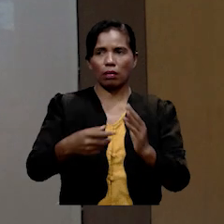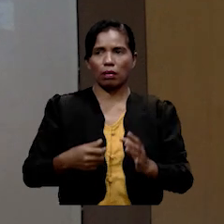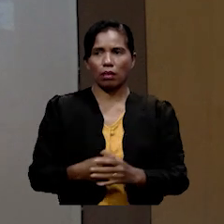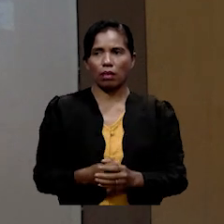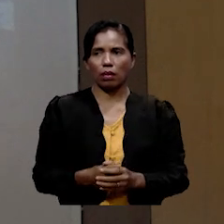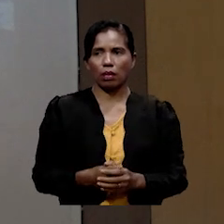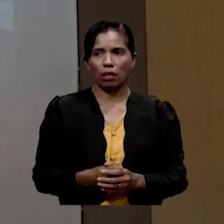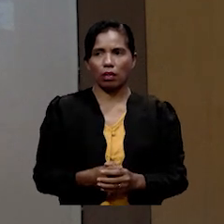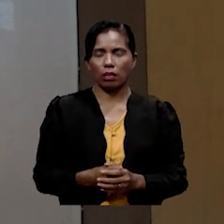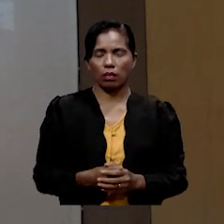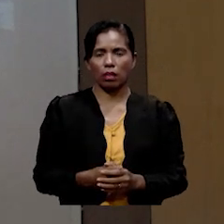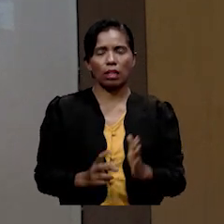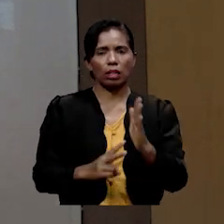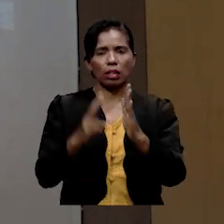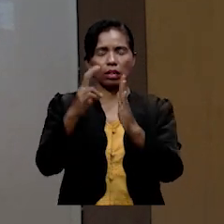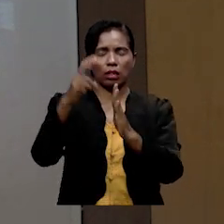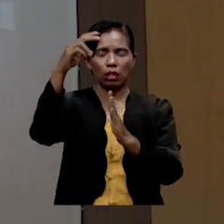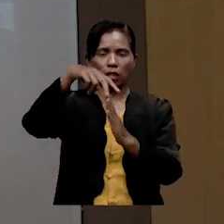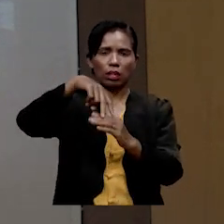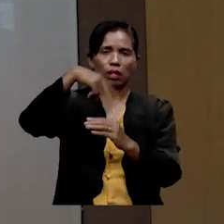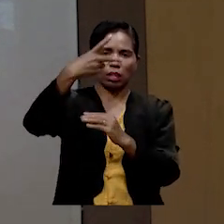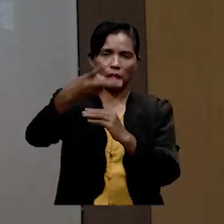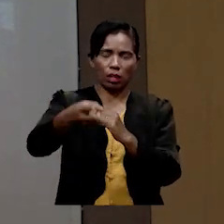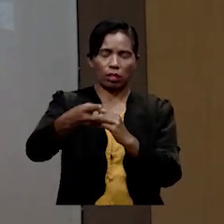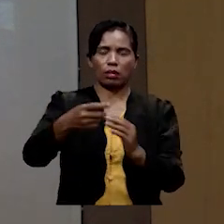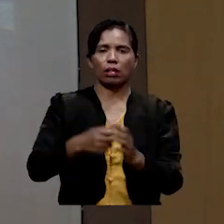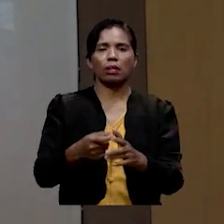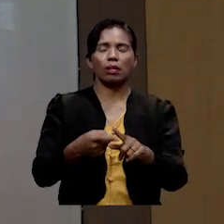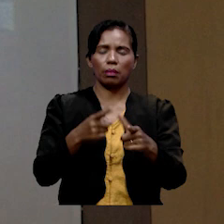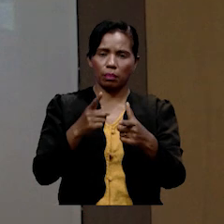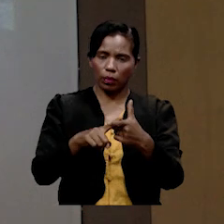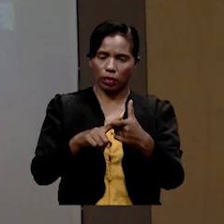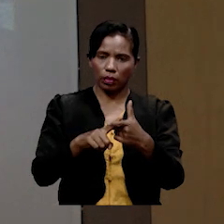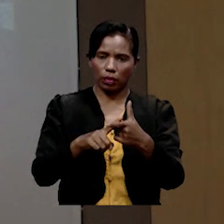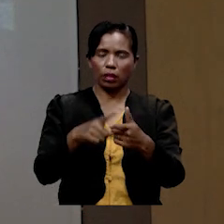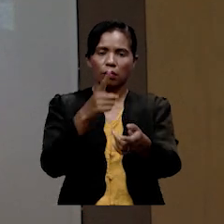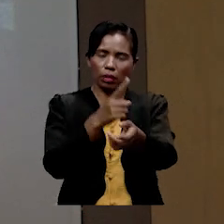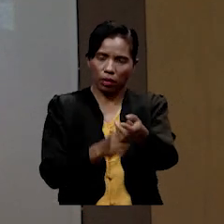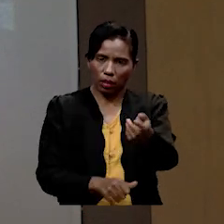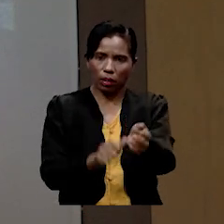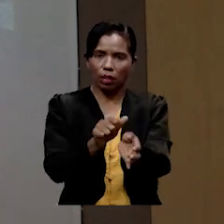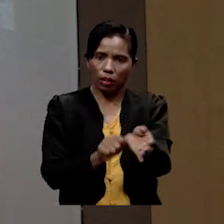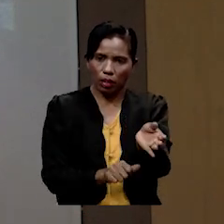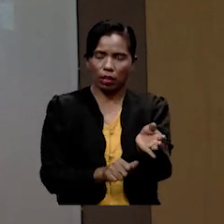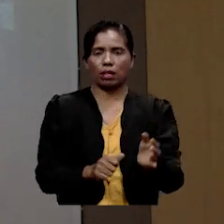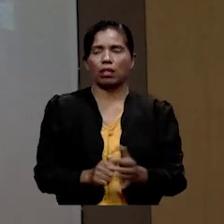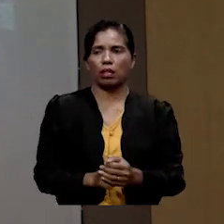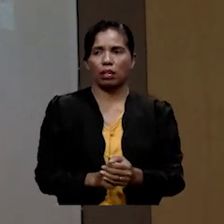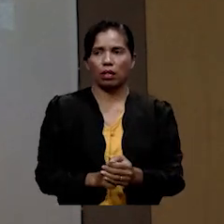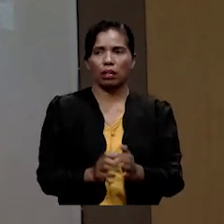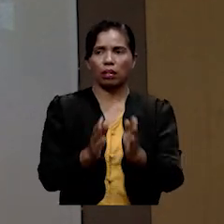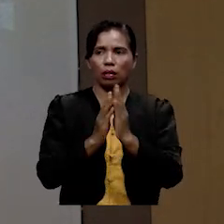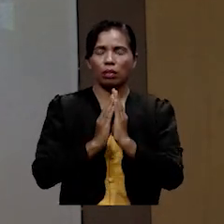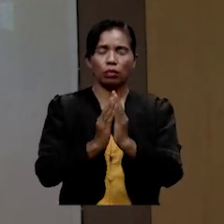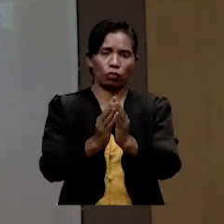tenki sae muru hakat muru ne depois balu tenki kanik dudu malu